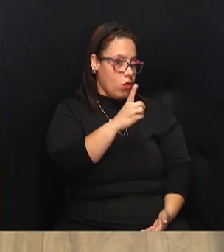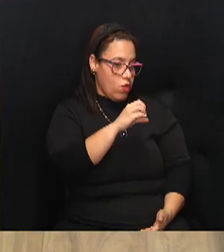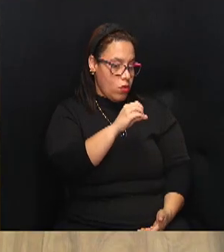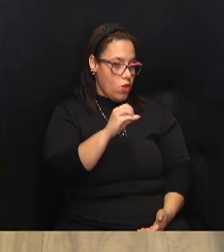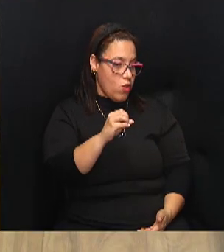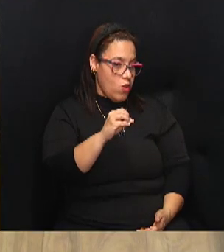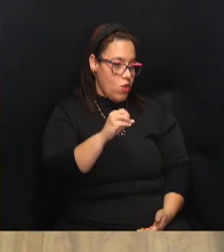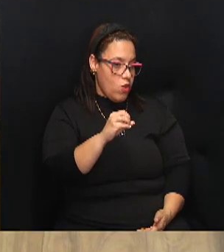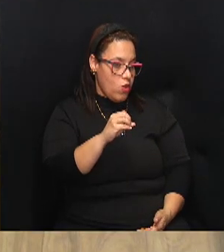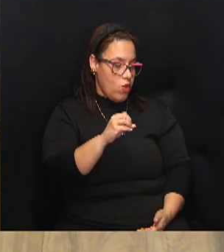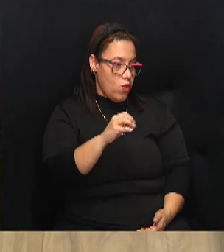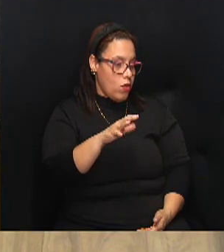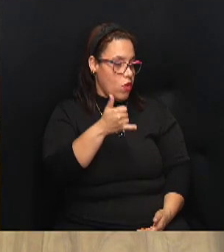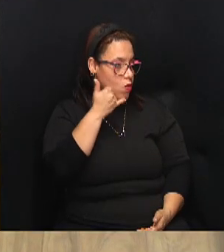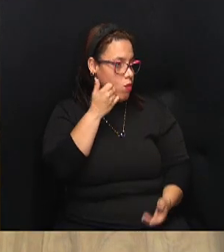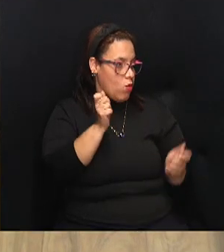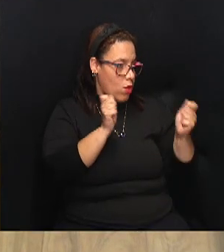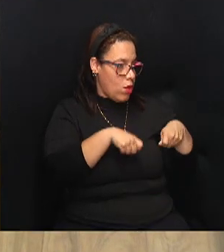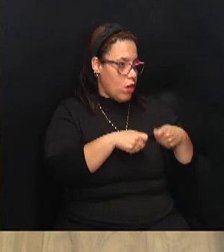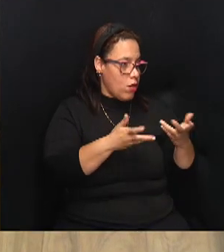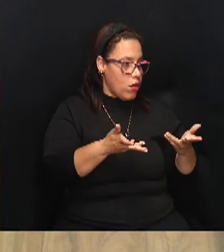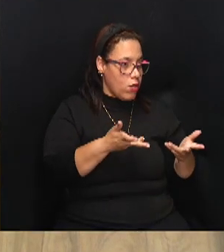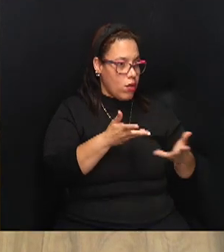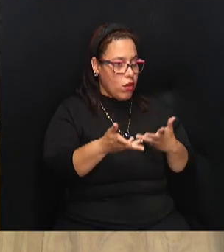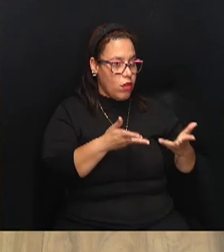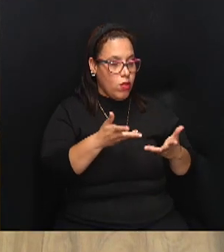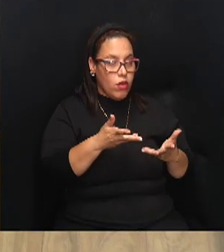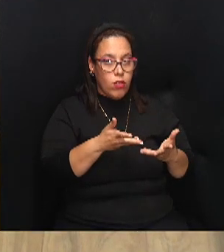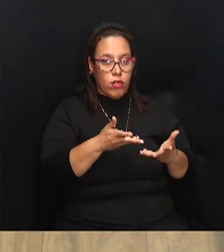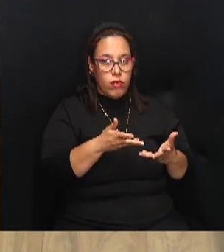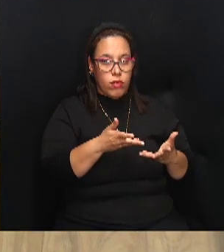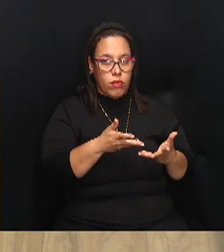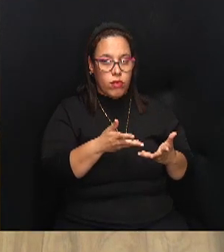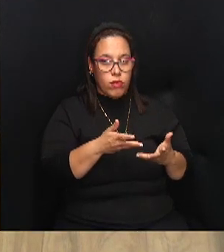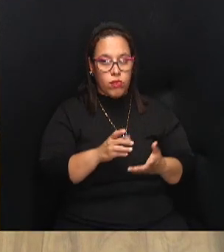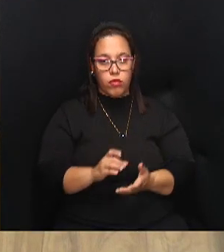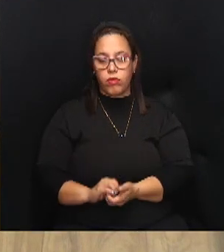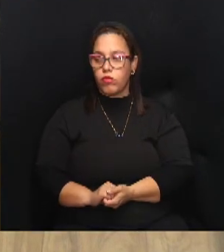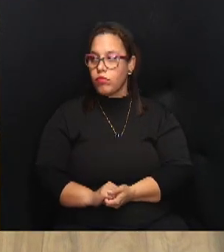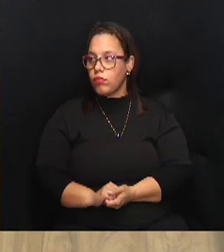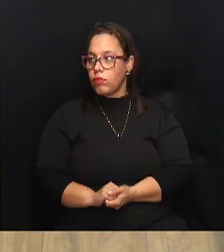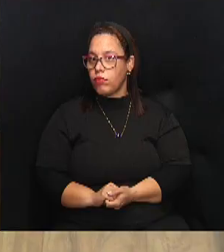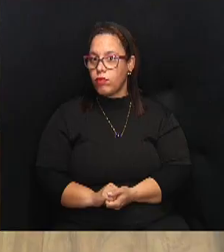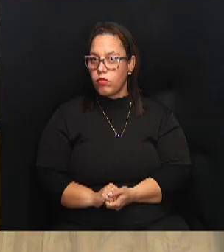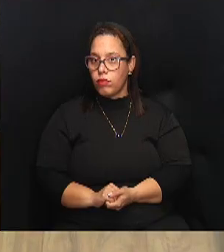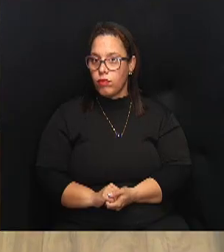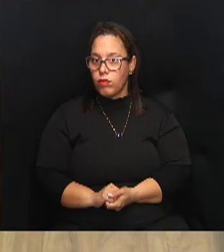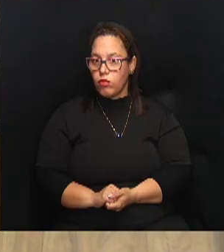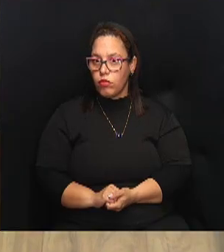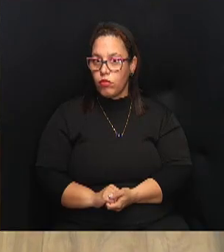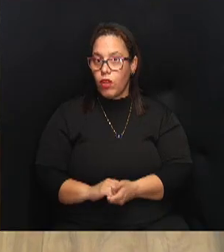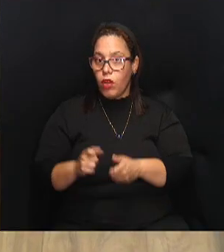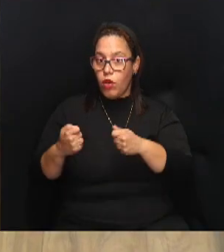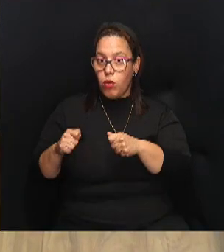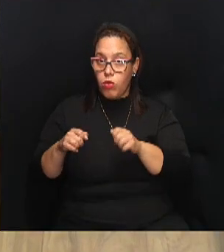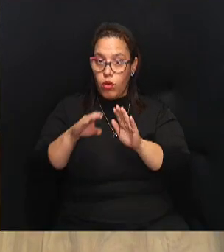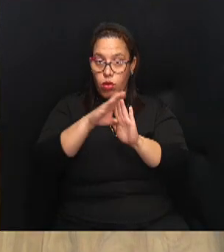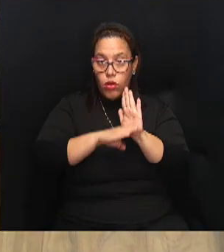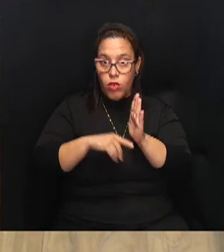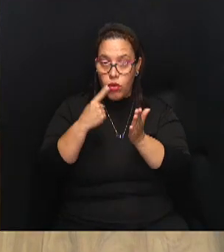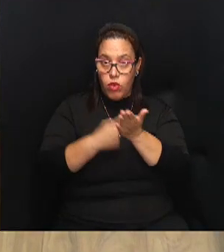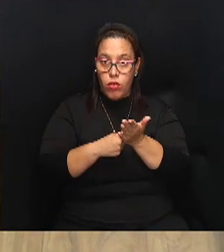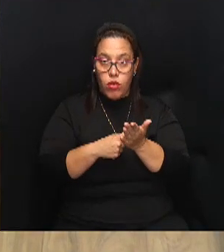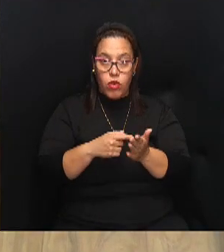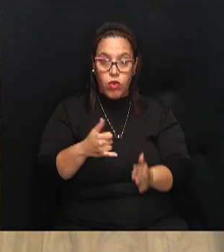lá checar, né? Hoje já funciona mas, então, assim. Mas daí por falta de por falta de efetivo. Daí não precisa, em tese não precisaria do convênio, né? Não. Hoje